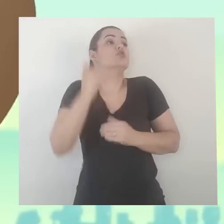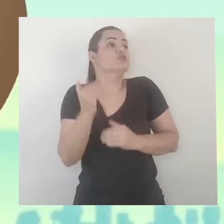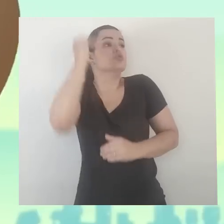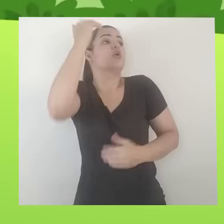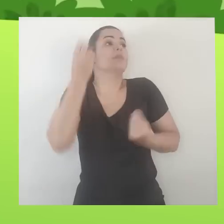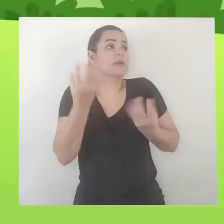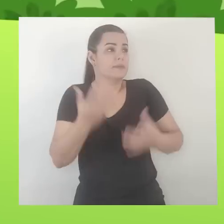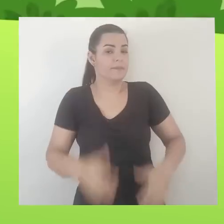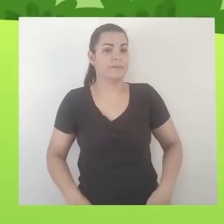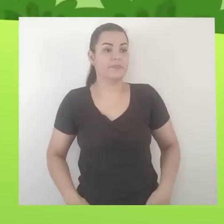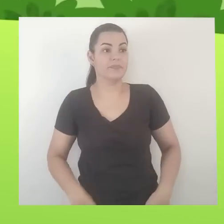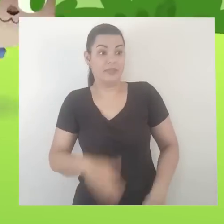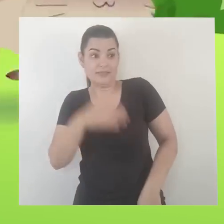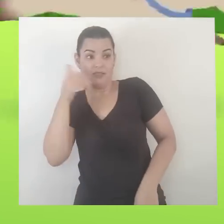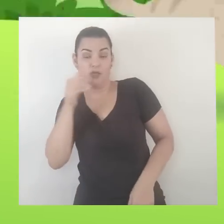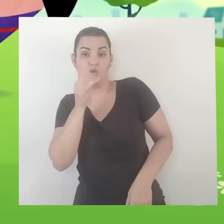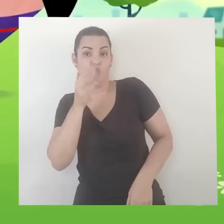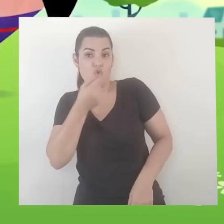fazer?